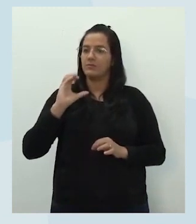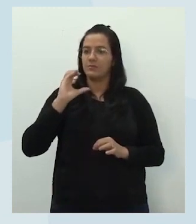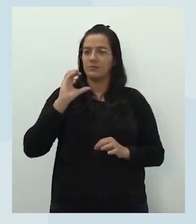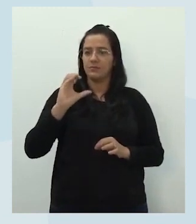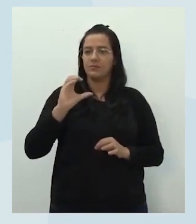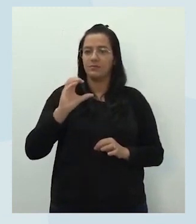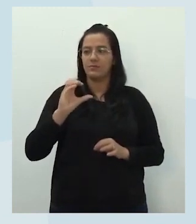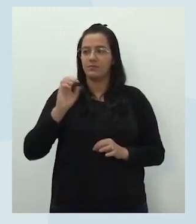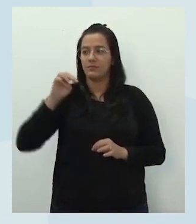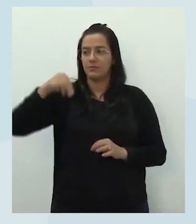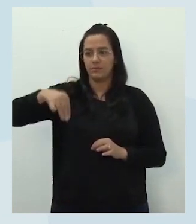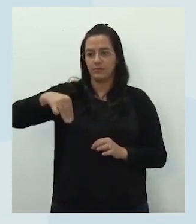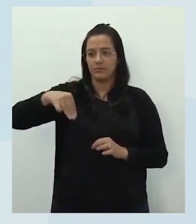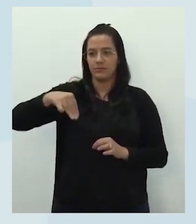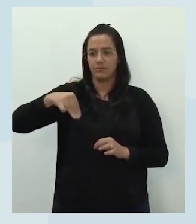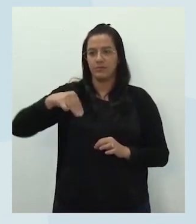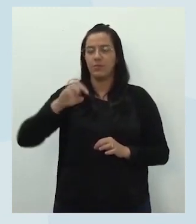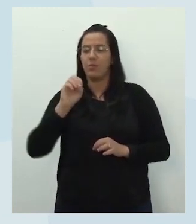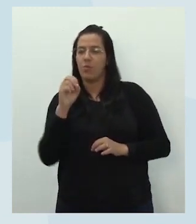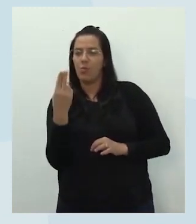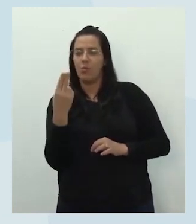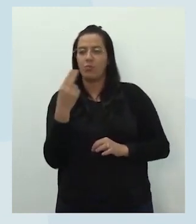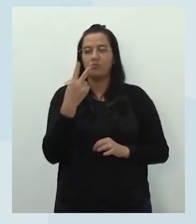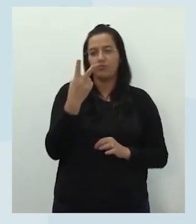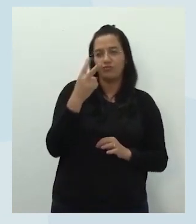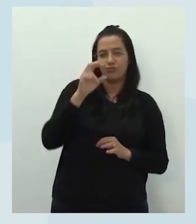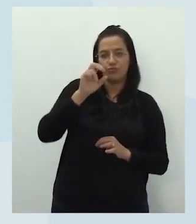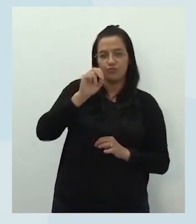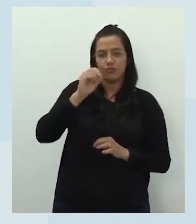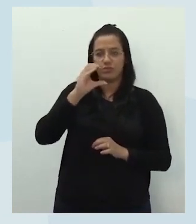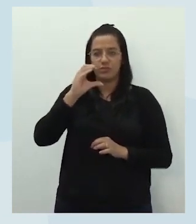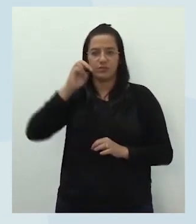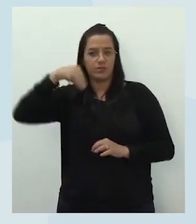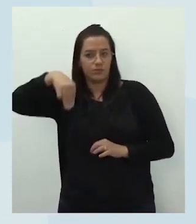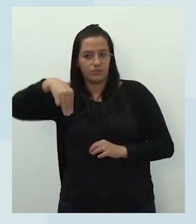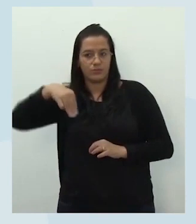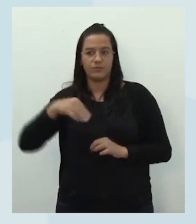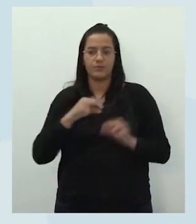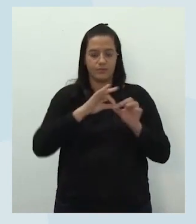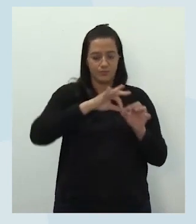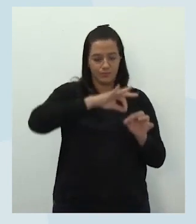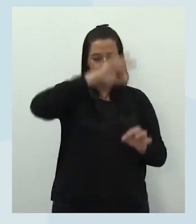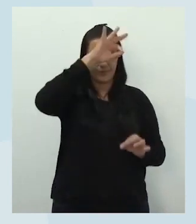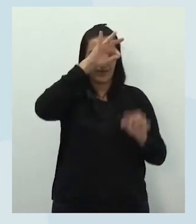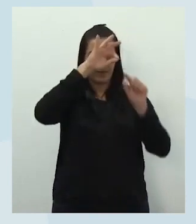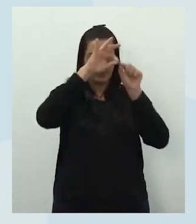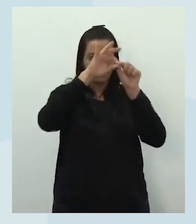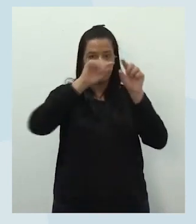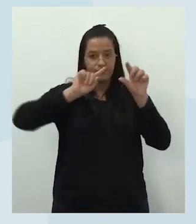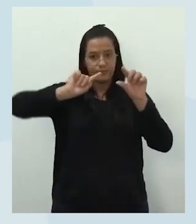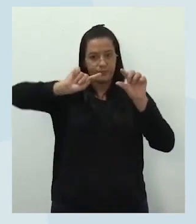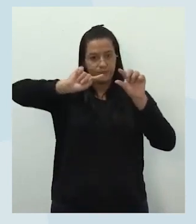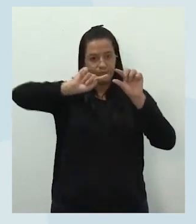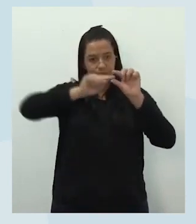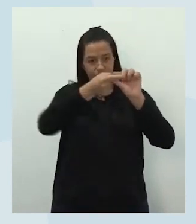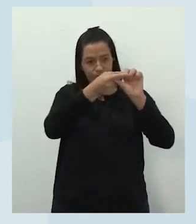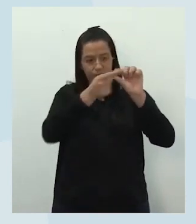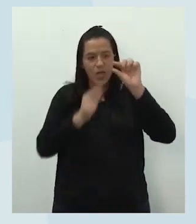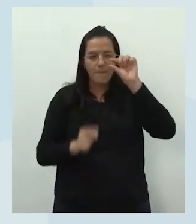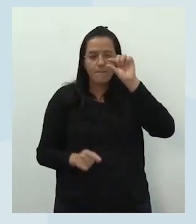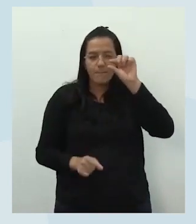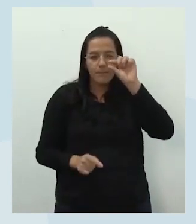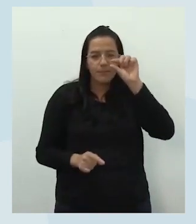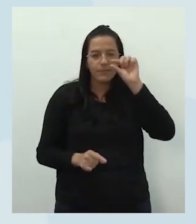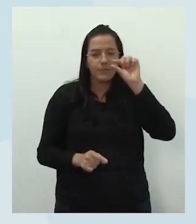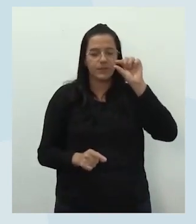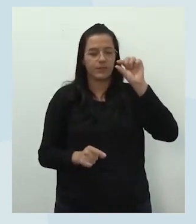desse procedimento para vocês conseguirem ler com mais facilidade. Faça um furo bem pequeno, o menor possível